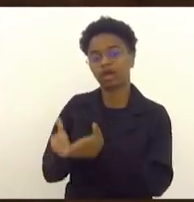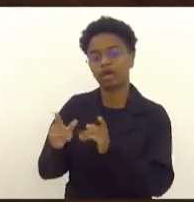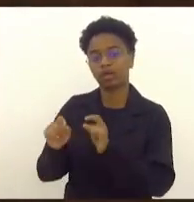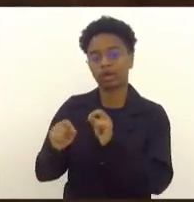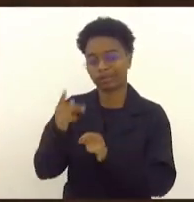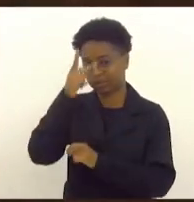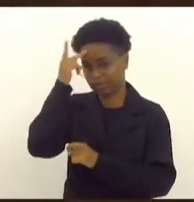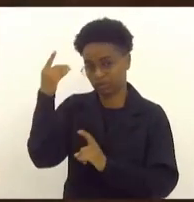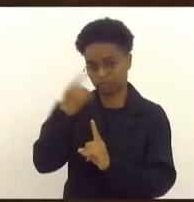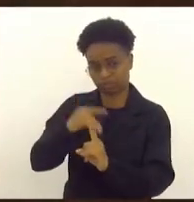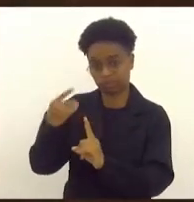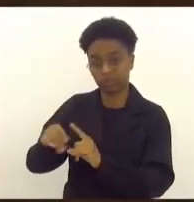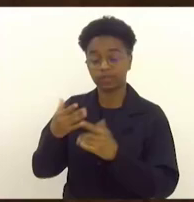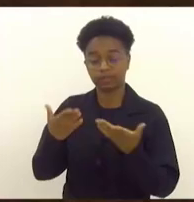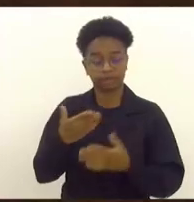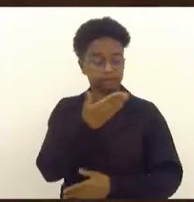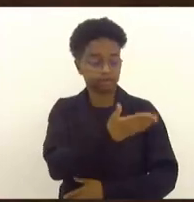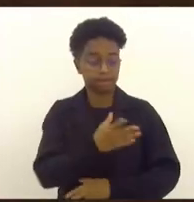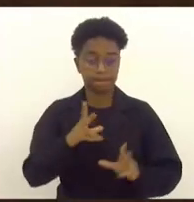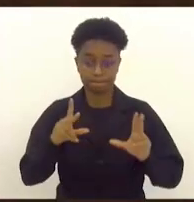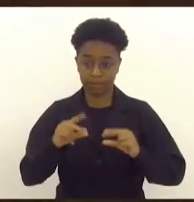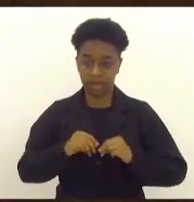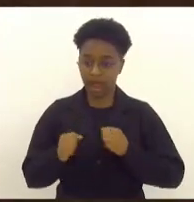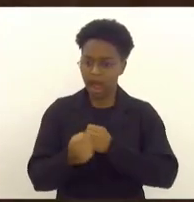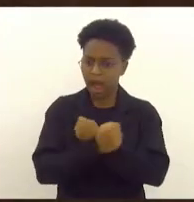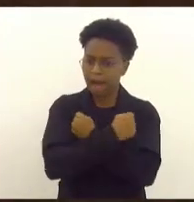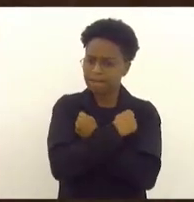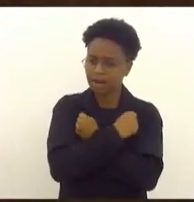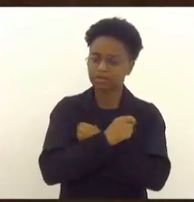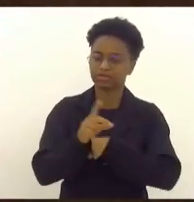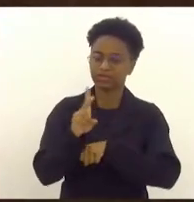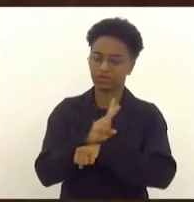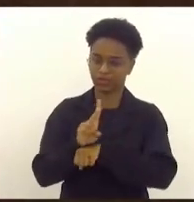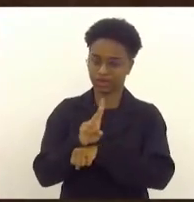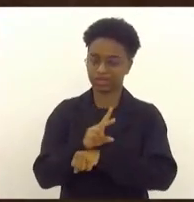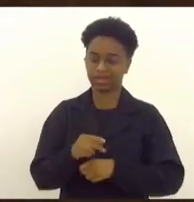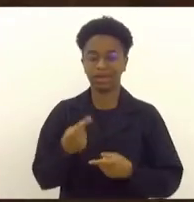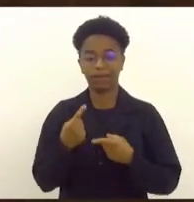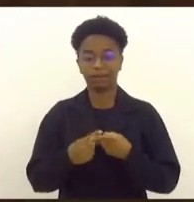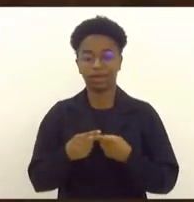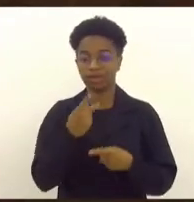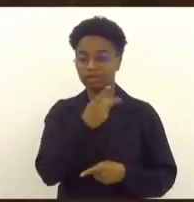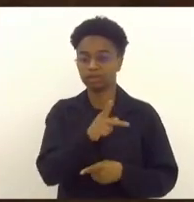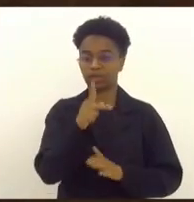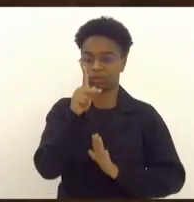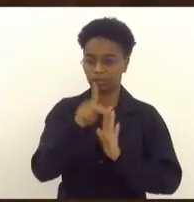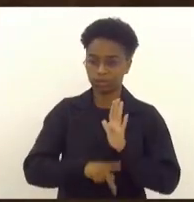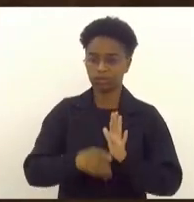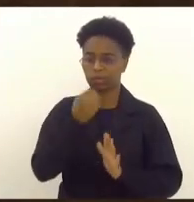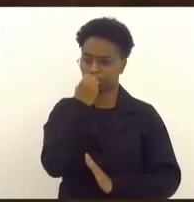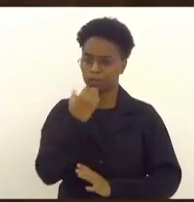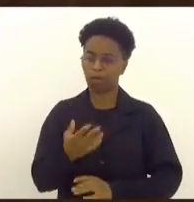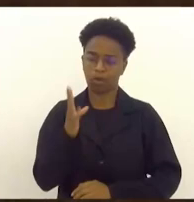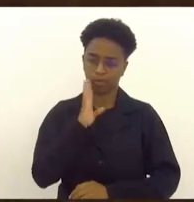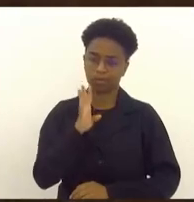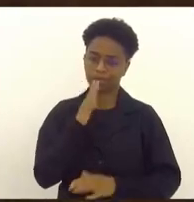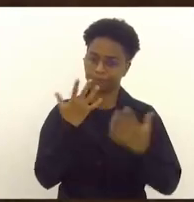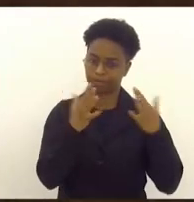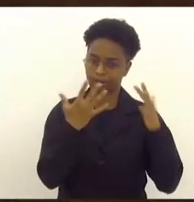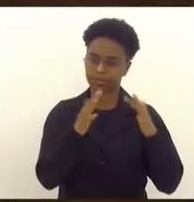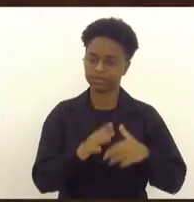merece um abraço Violeta porque o seu projeto é muito bom muito bacana